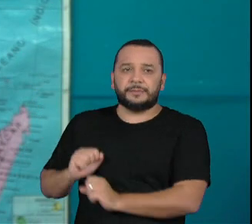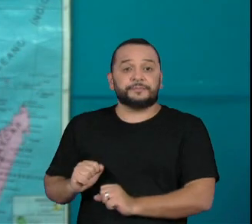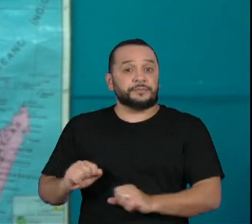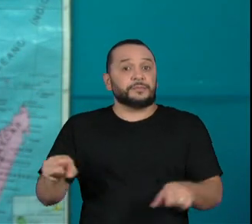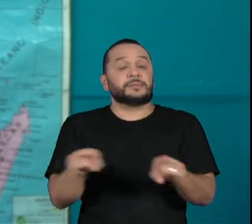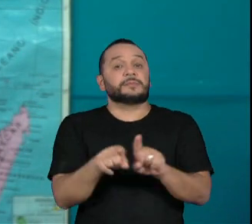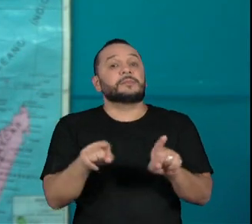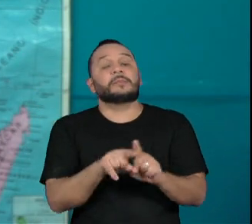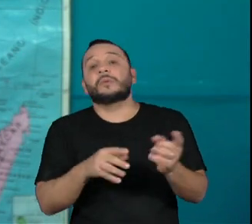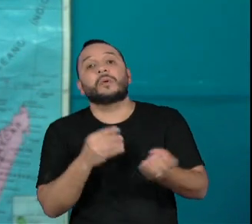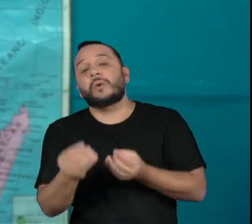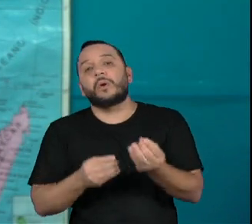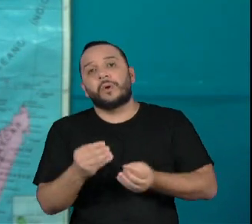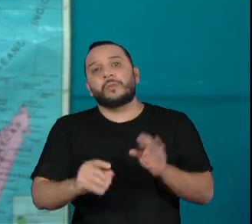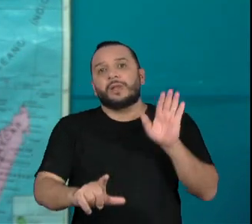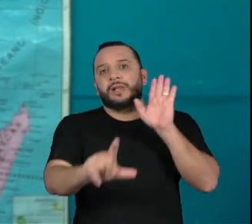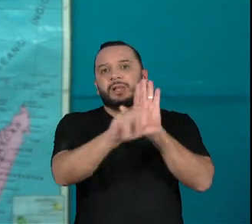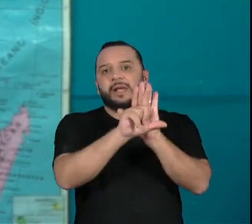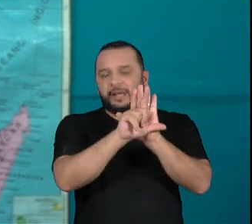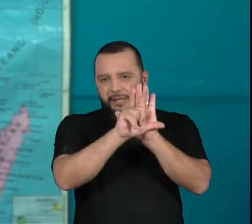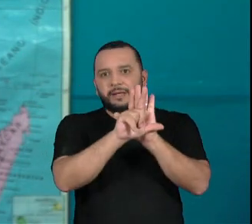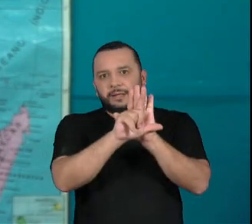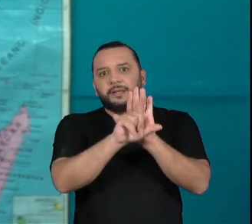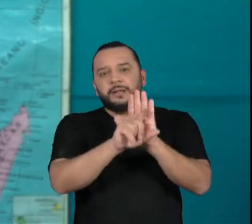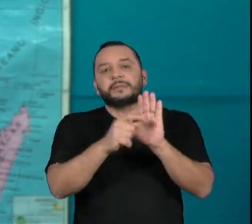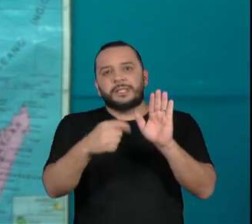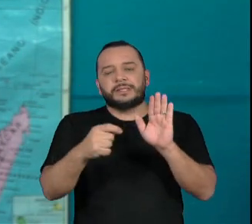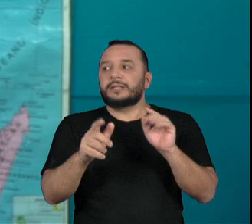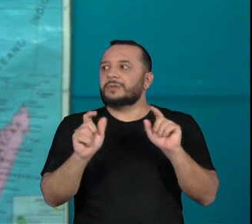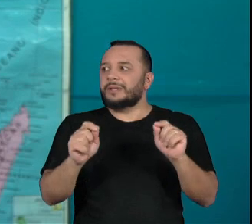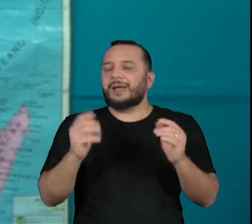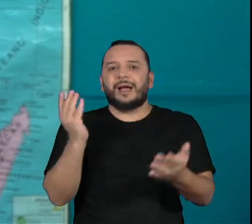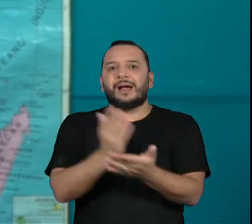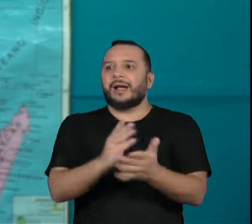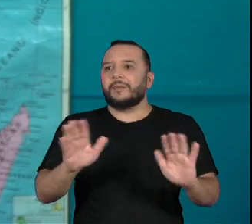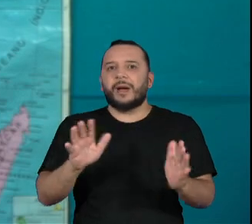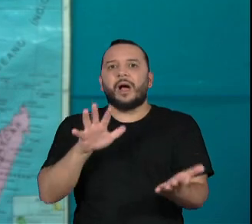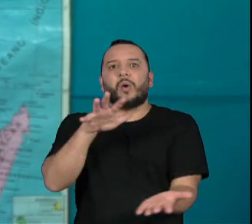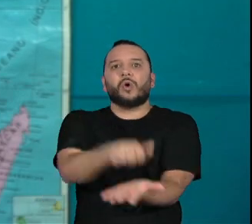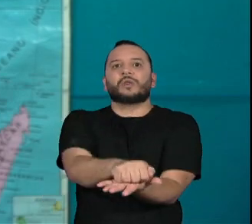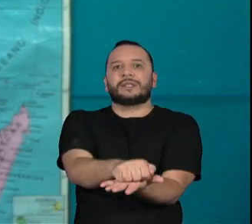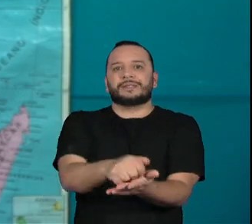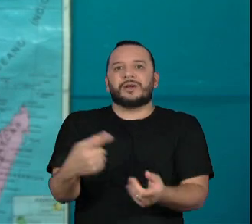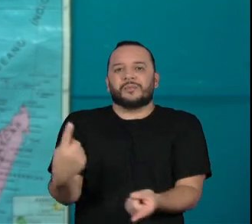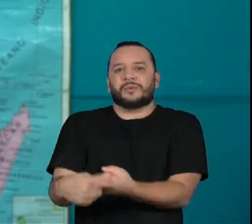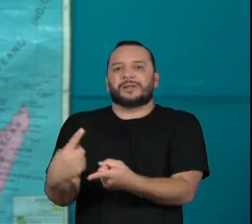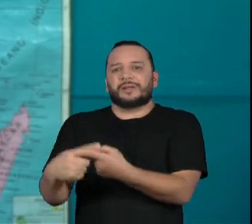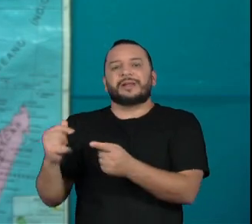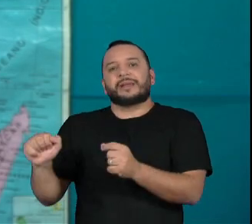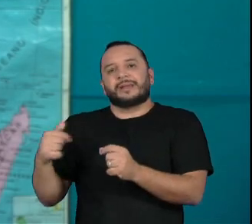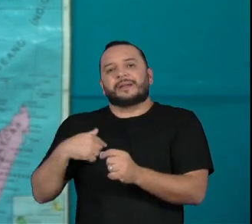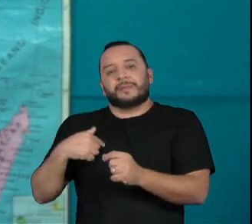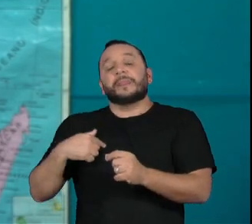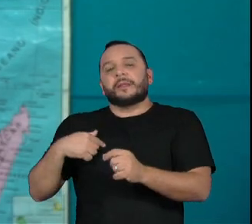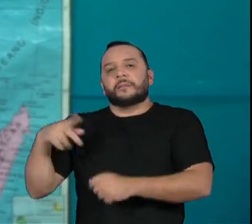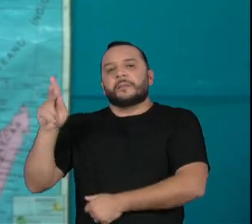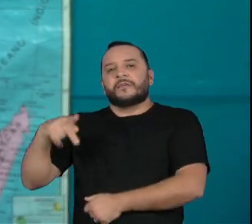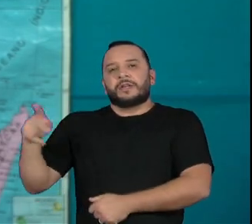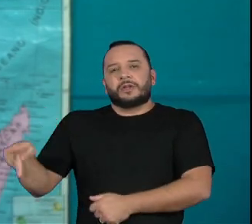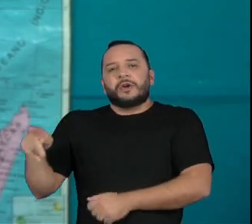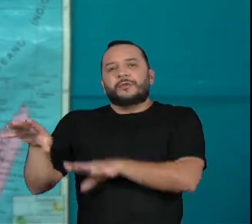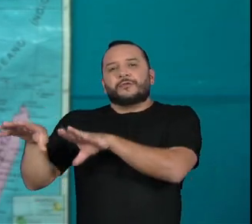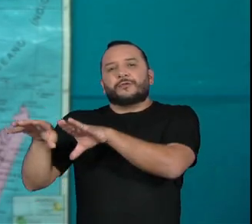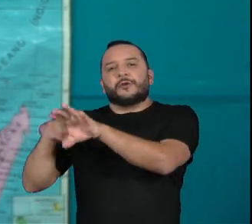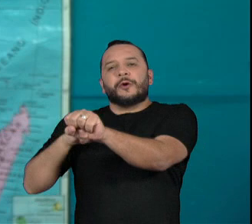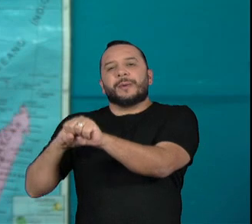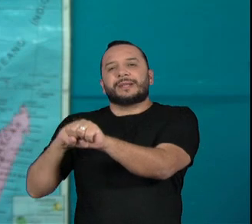é romper com a concepção de colonização. O professor passa por uma formação muito eurocêntrica na faculdade,